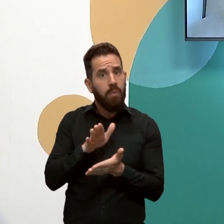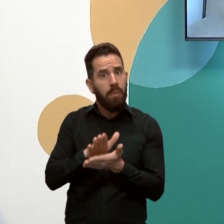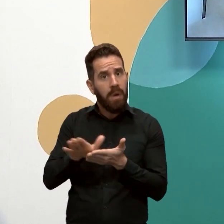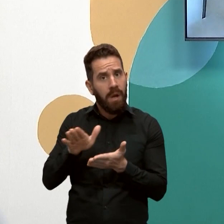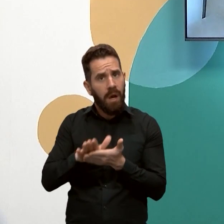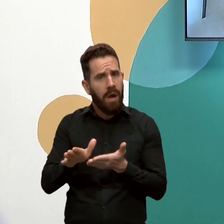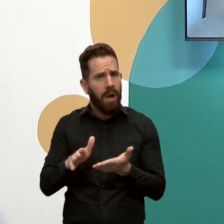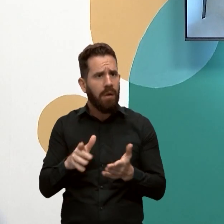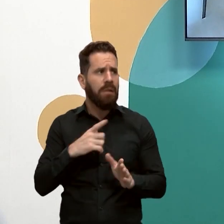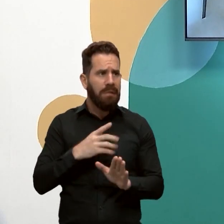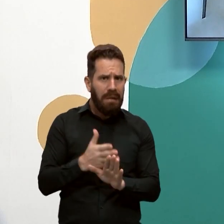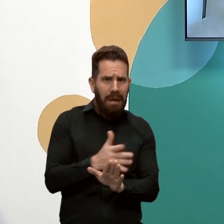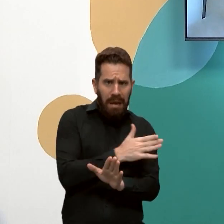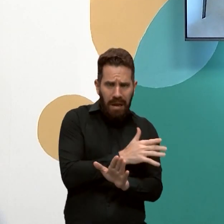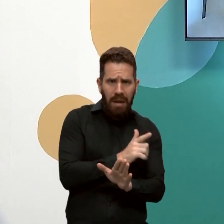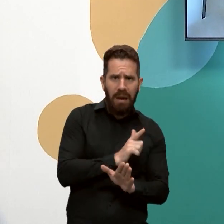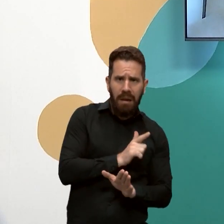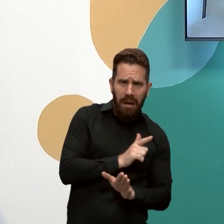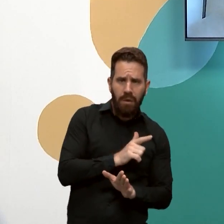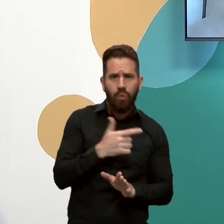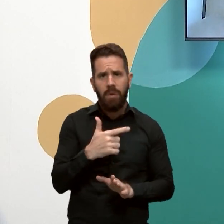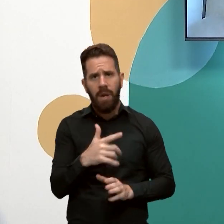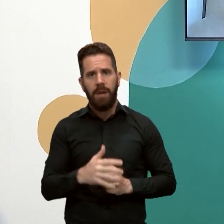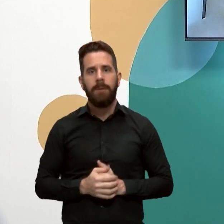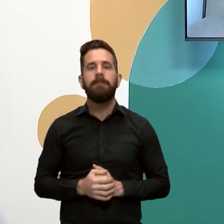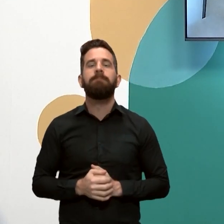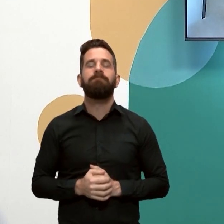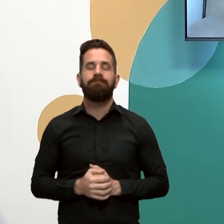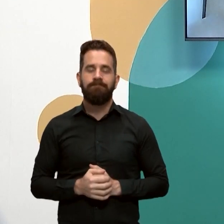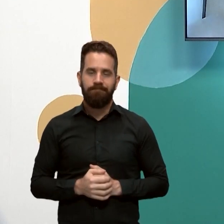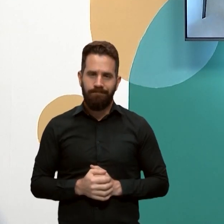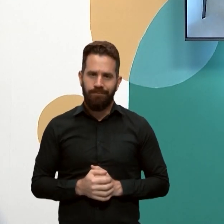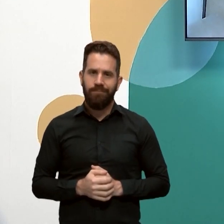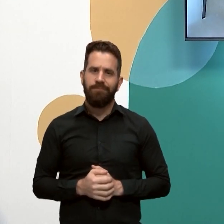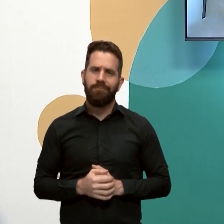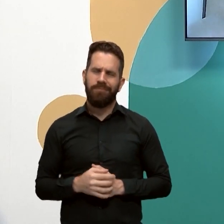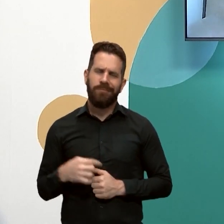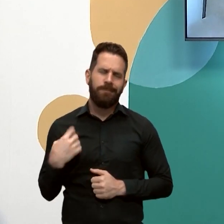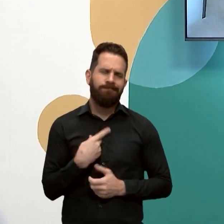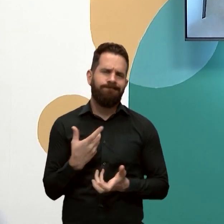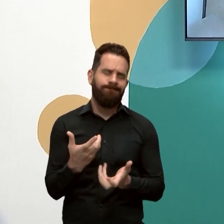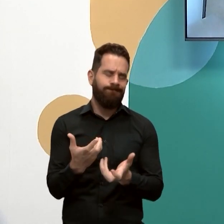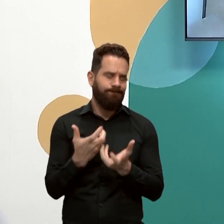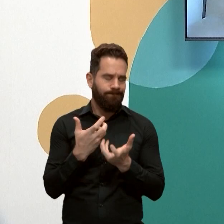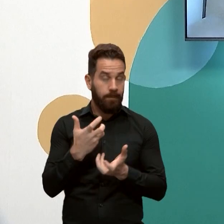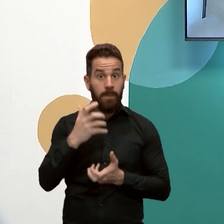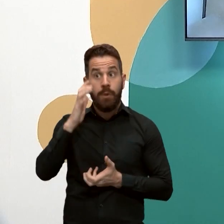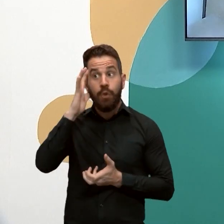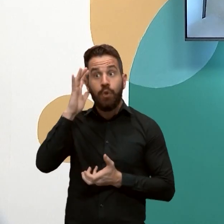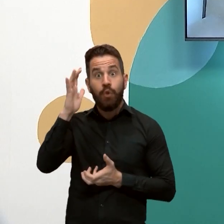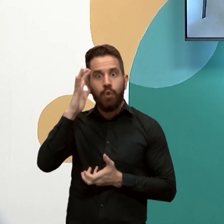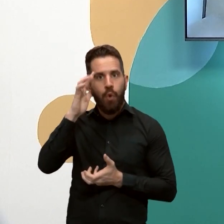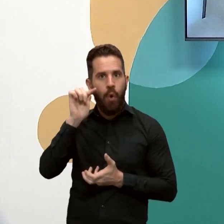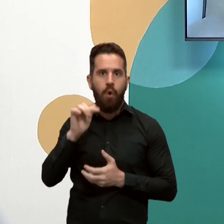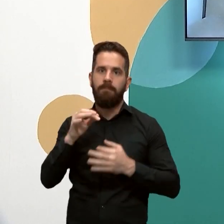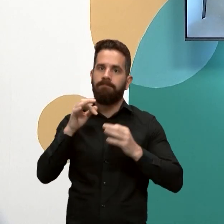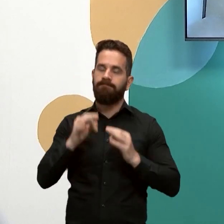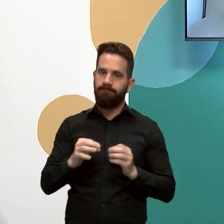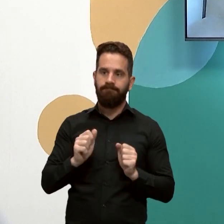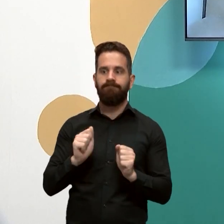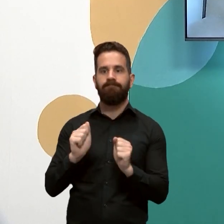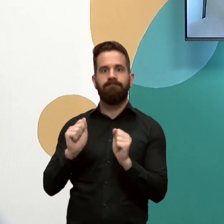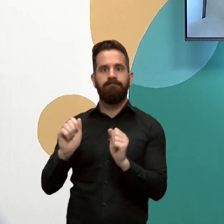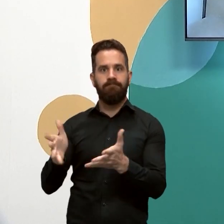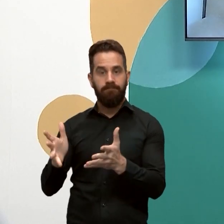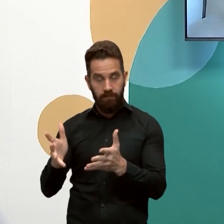tem. Explica tudo. Já é um sonho antigo, né, de trazer esse recurso de acessibilidade, é um sonho antigo do pessoal